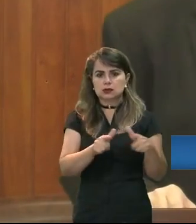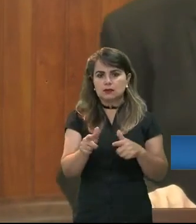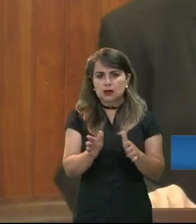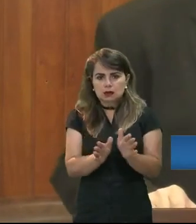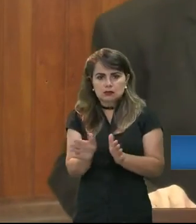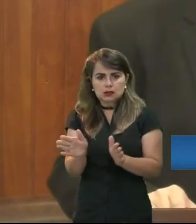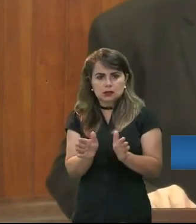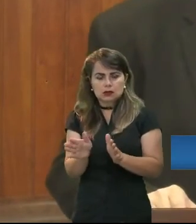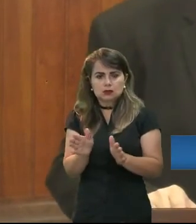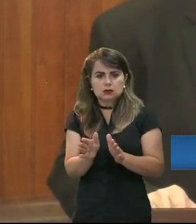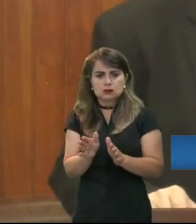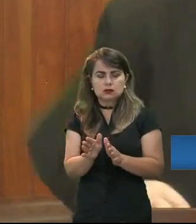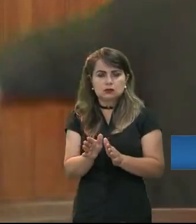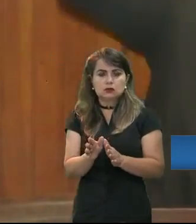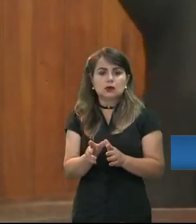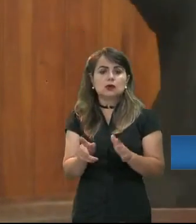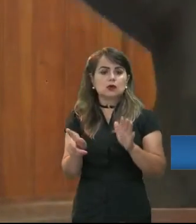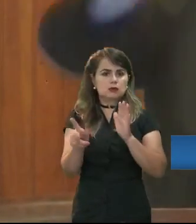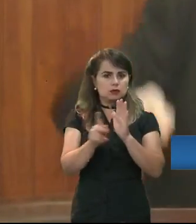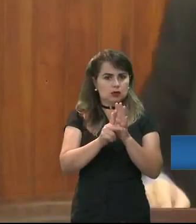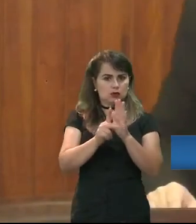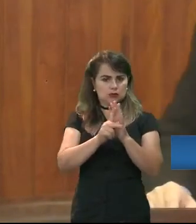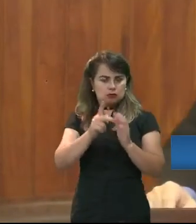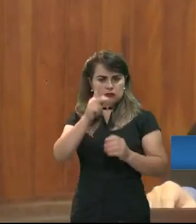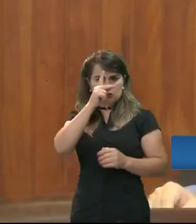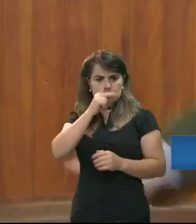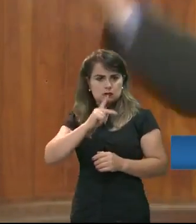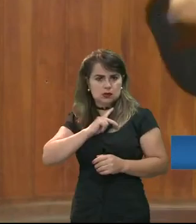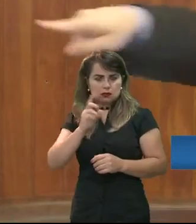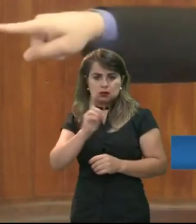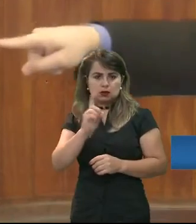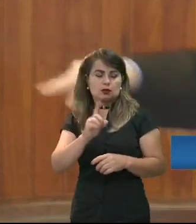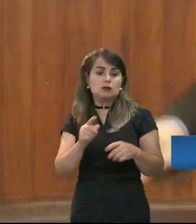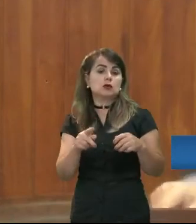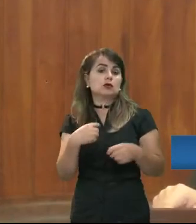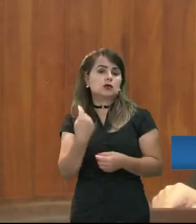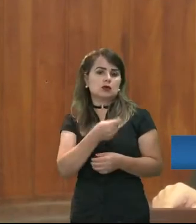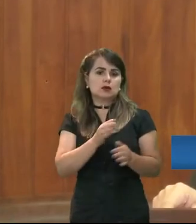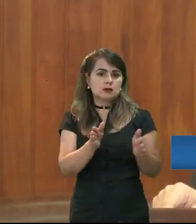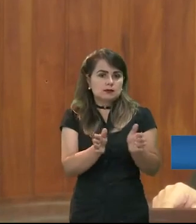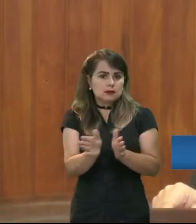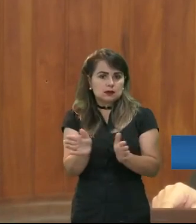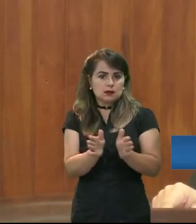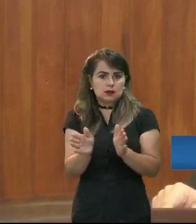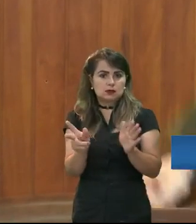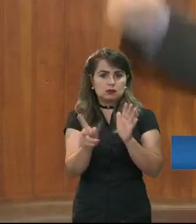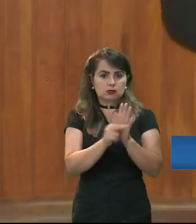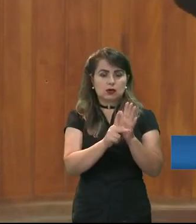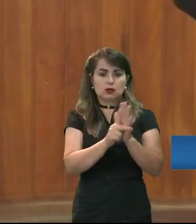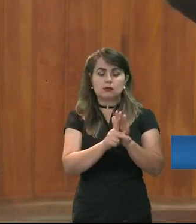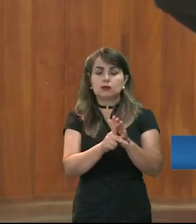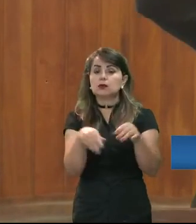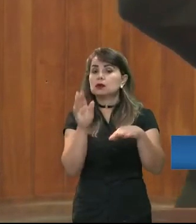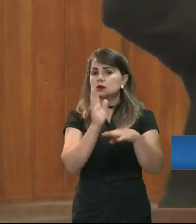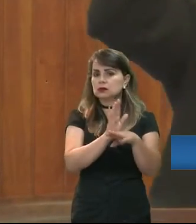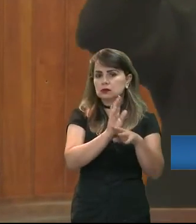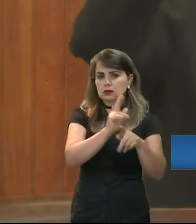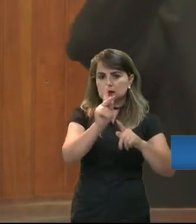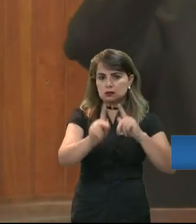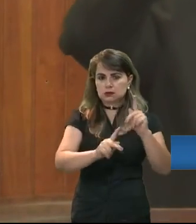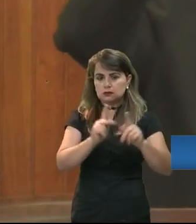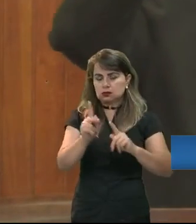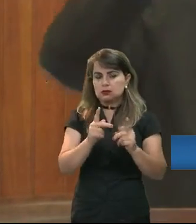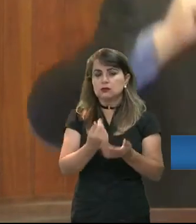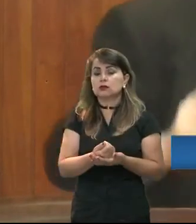para locupletar-se ou ter vantagens de outra natureza pessoal, mas faça do mandato um fim em si